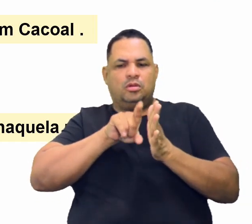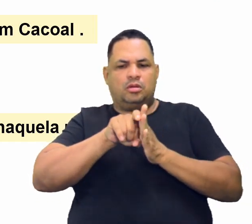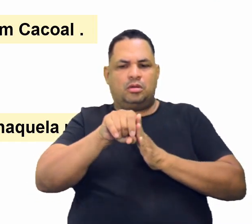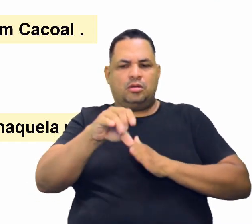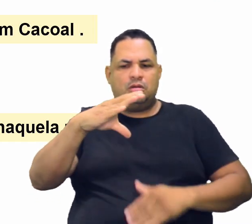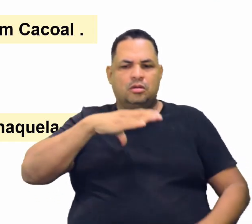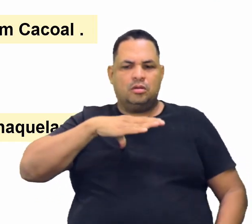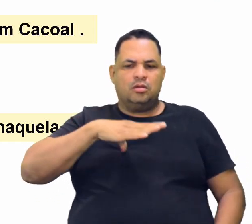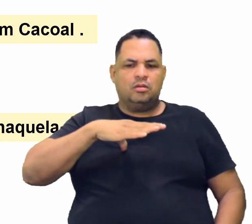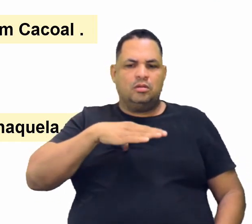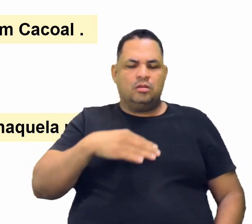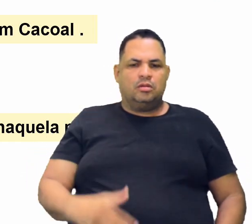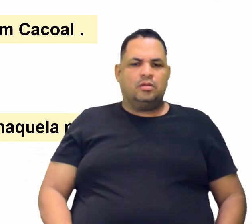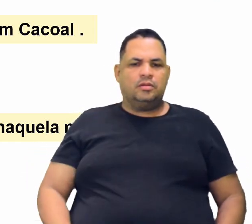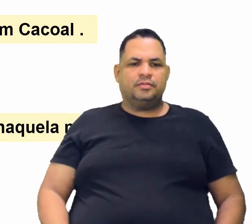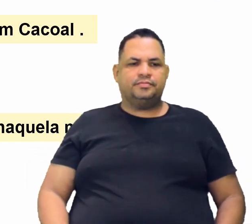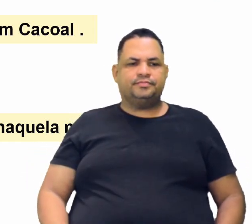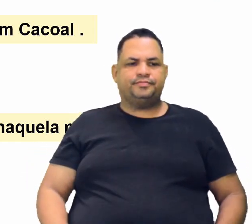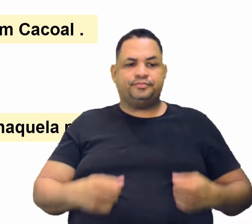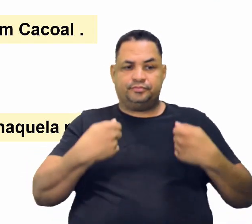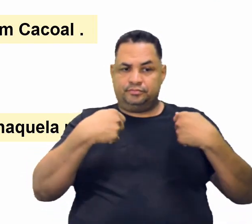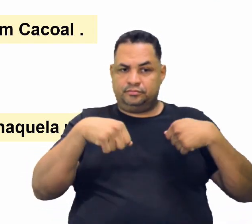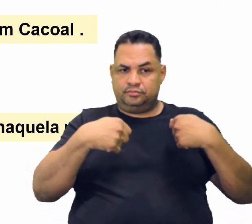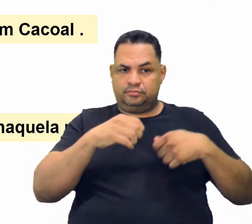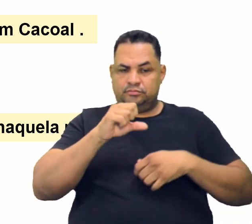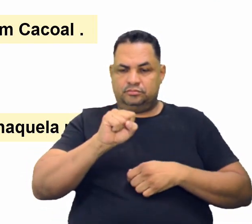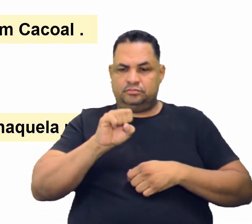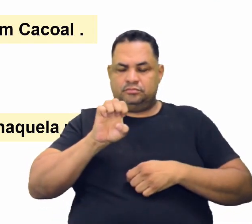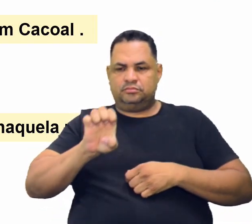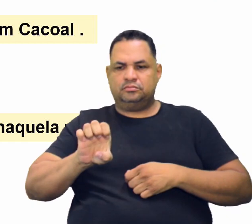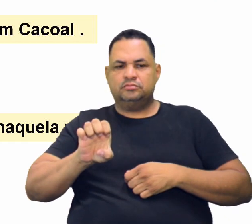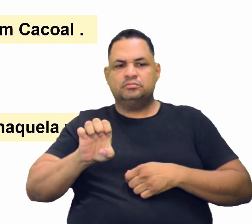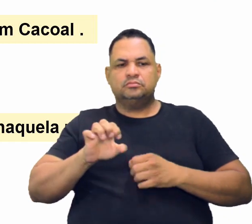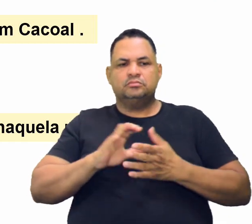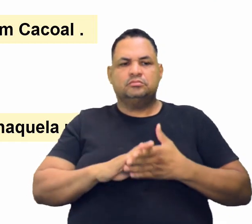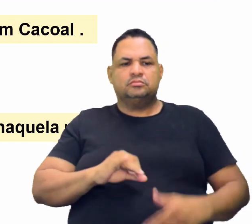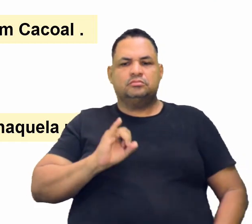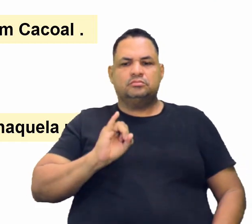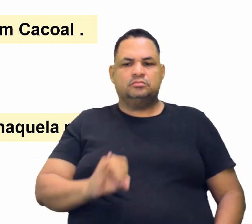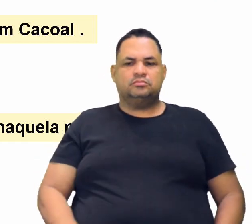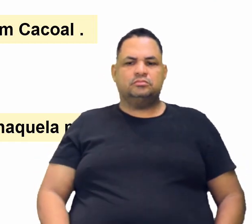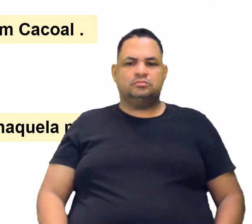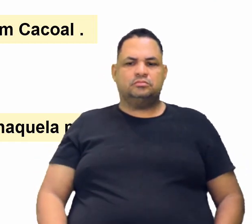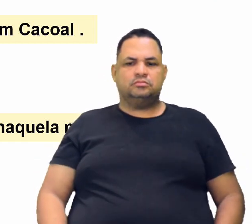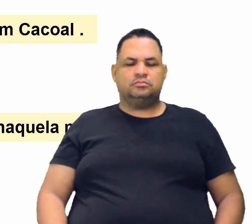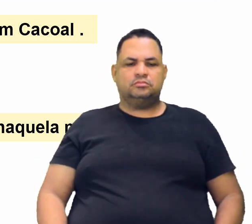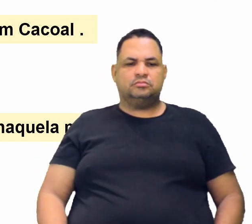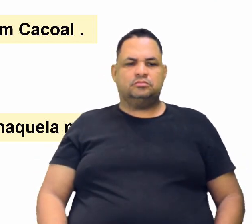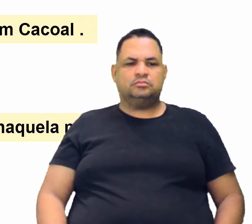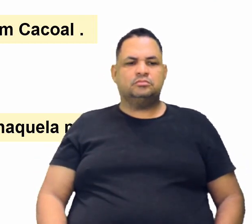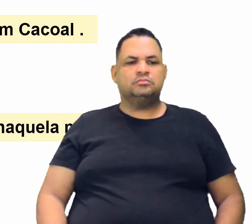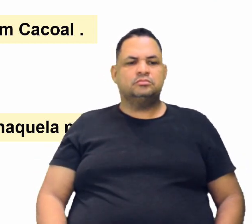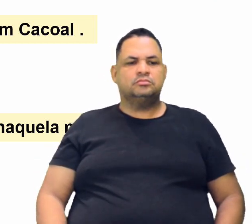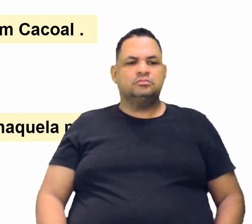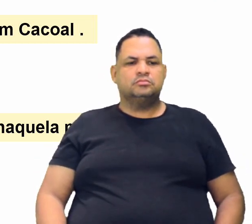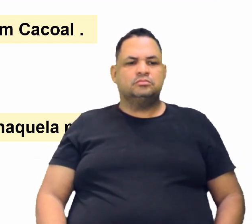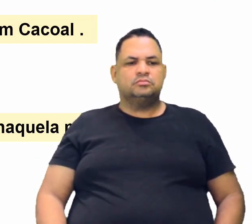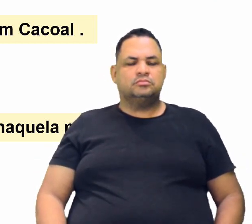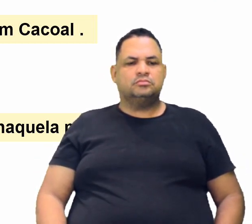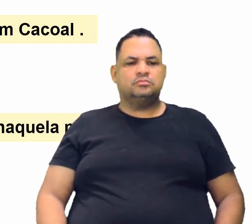aí? Precisa-se, vamos lembrar que esse daqui é índice de determinação do sujeito,